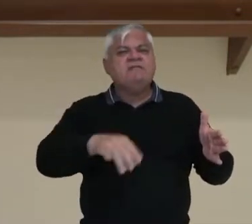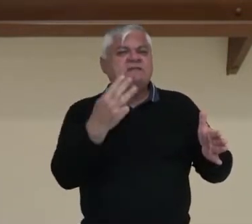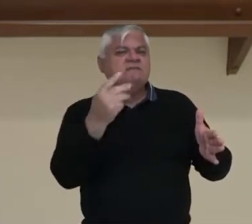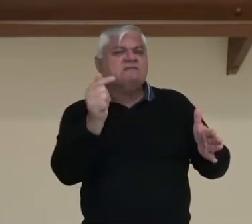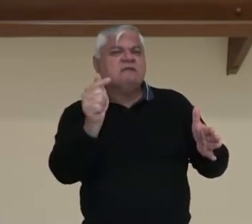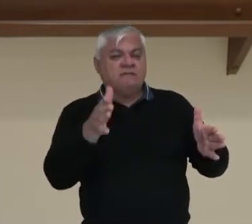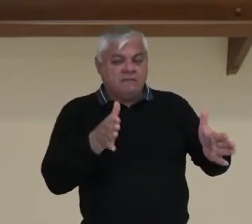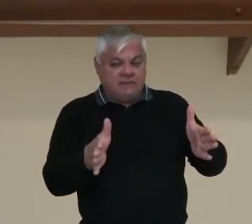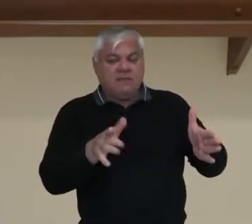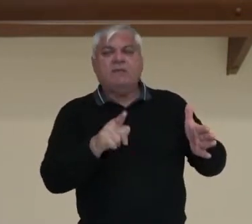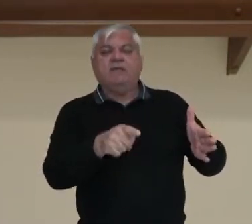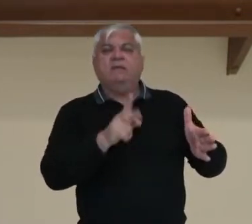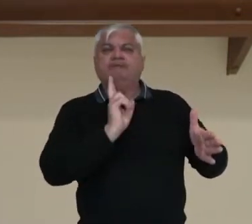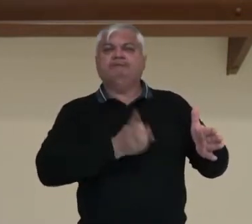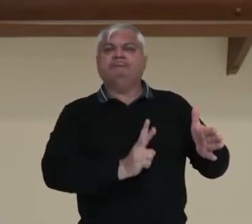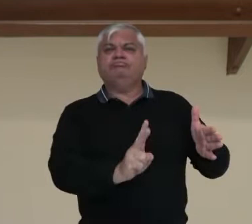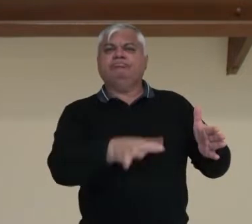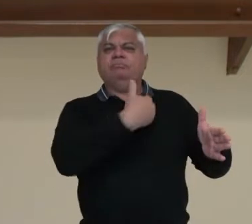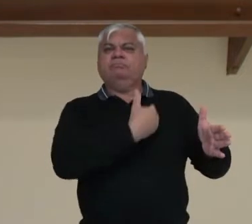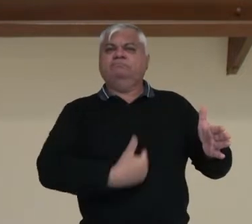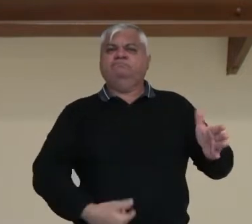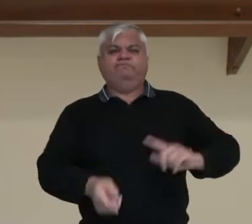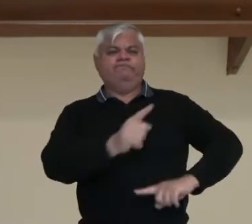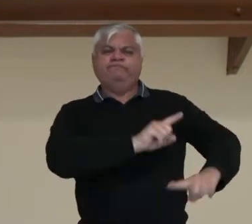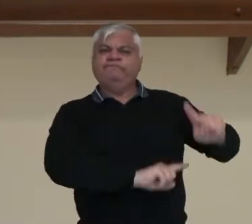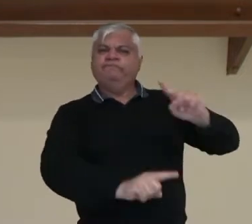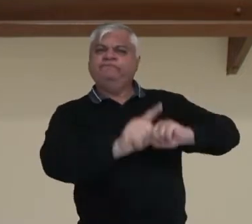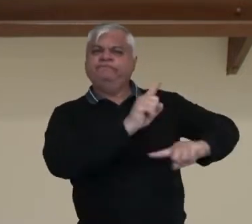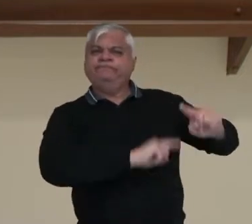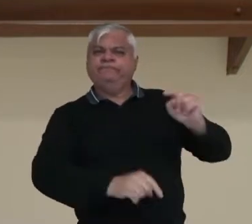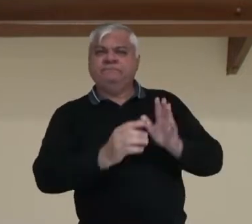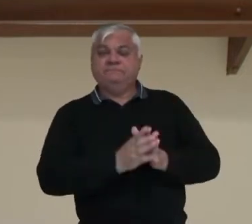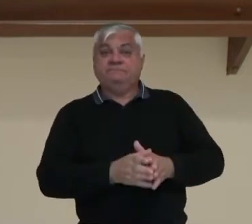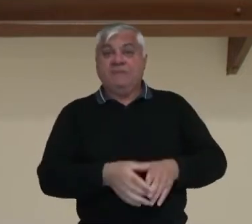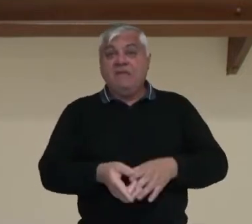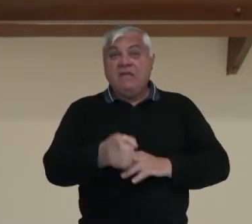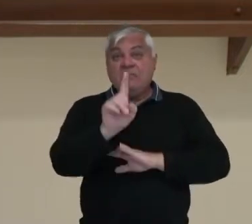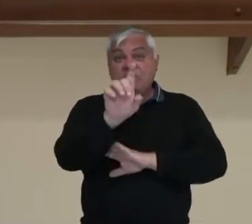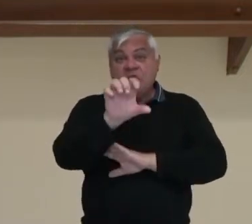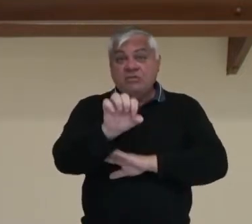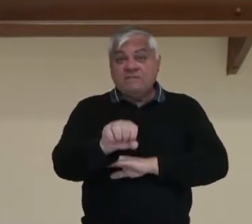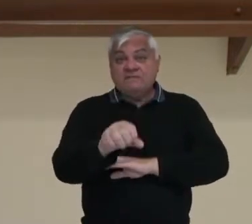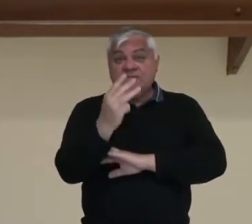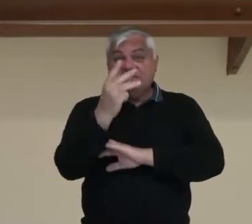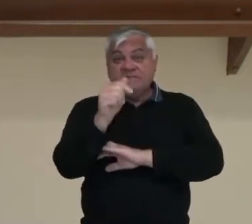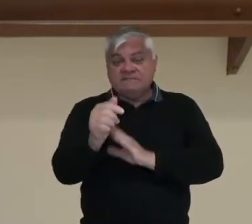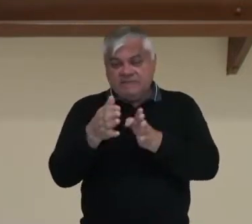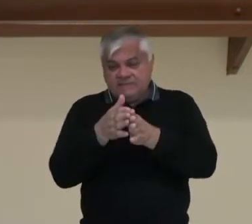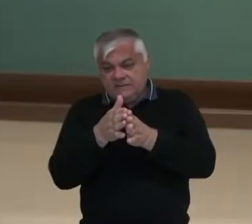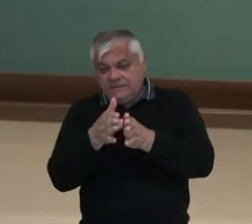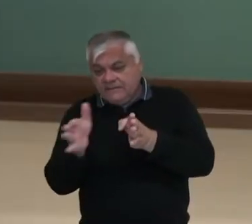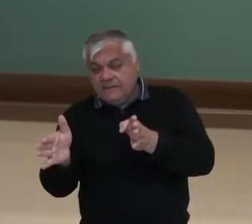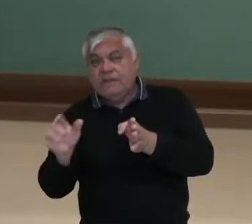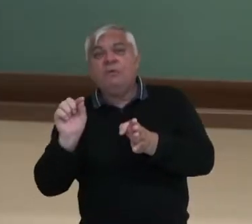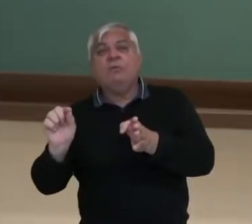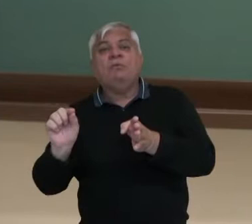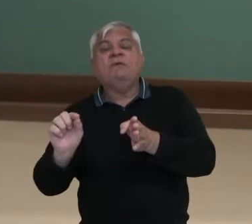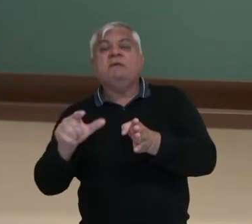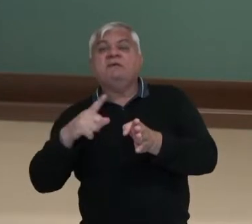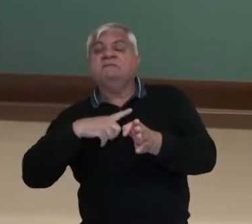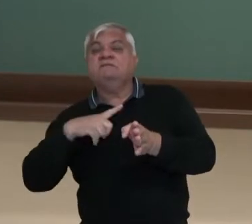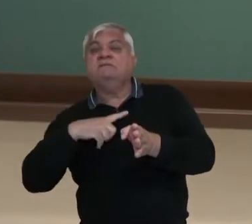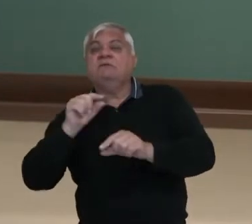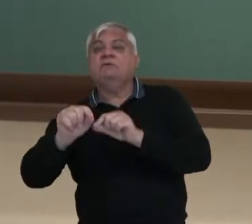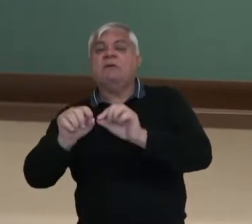1937, ele vai se manter no poder. Na data de 1937, Getúlio Vargas, com ali